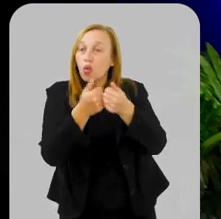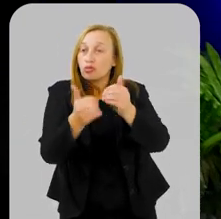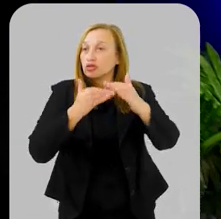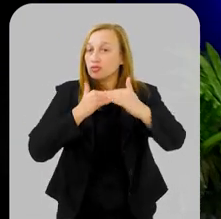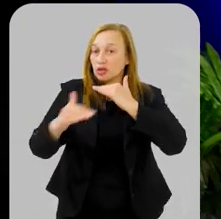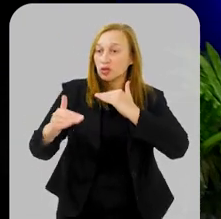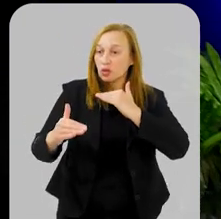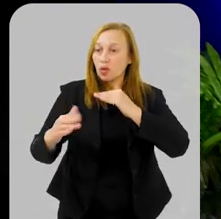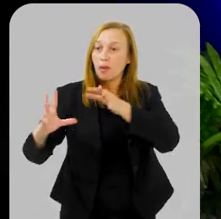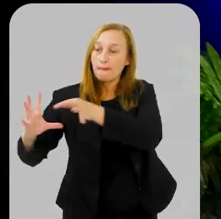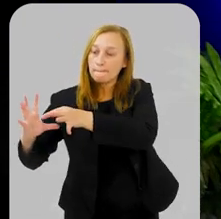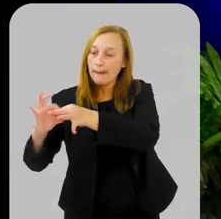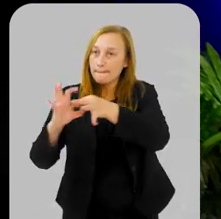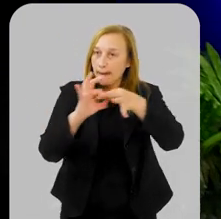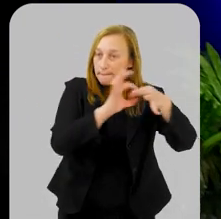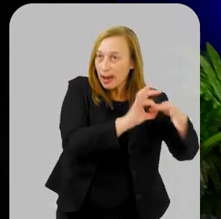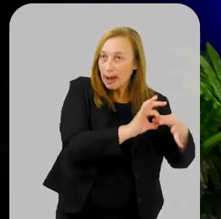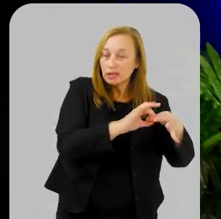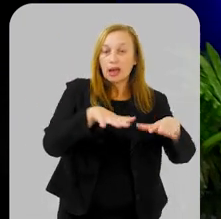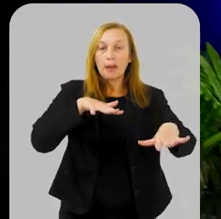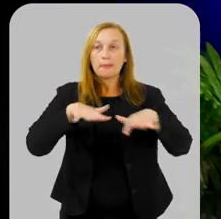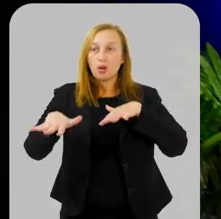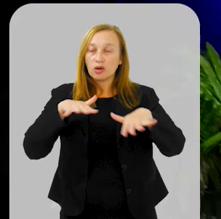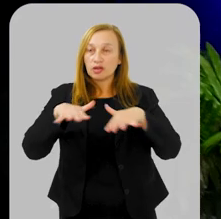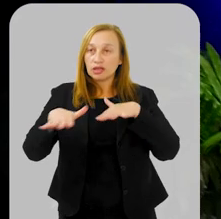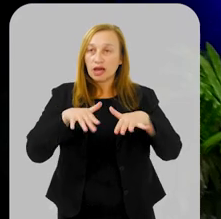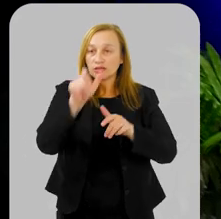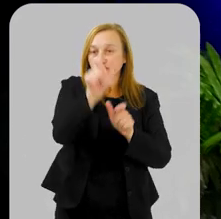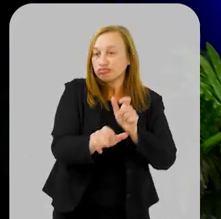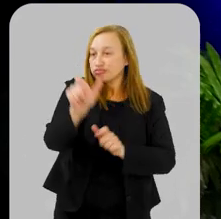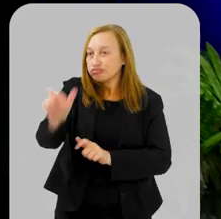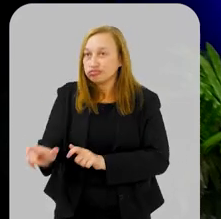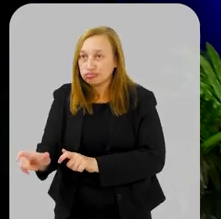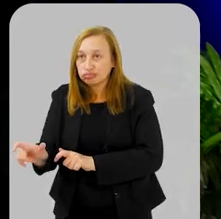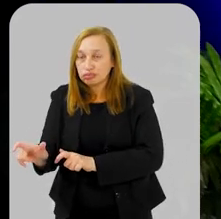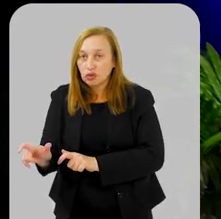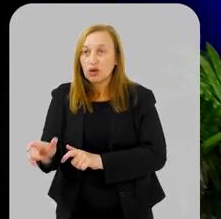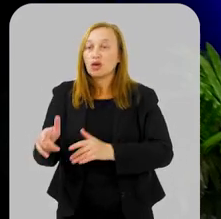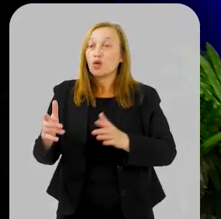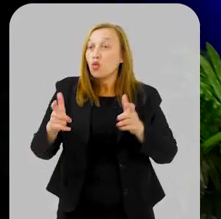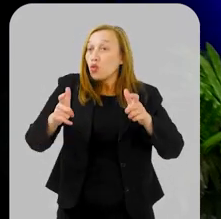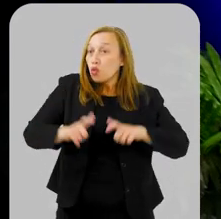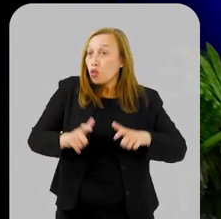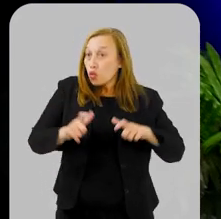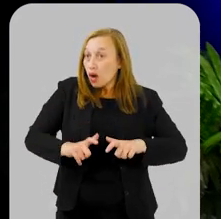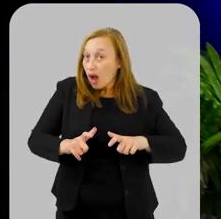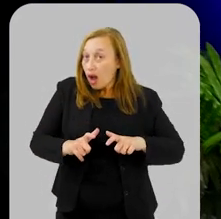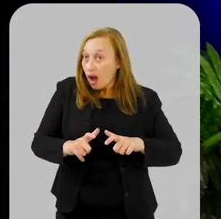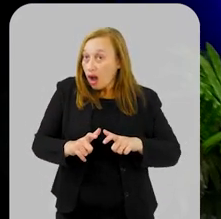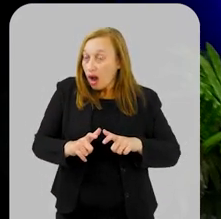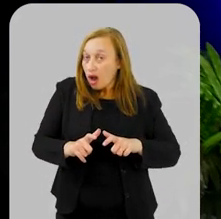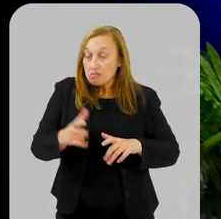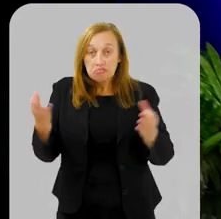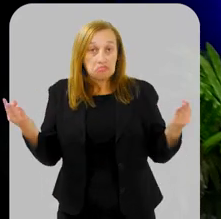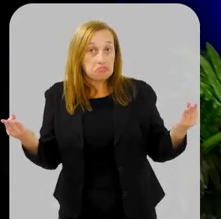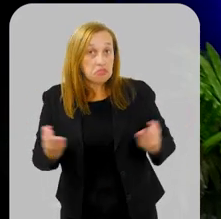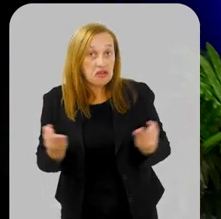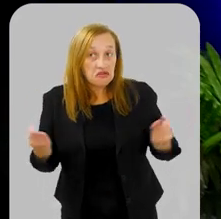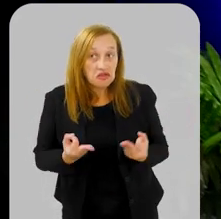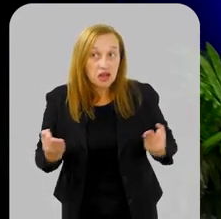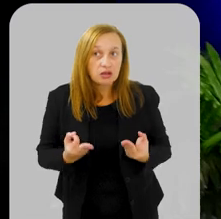metrô. Então, sob o ponto de vista da mobilidade das pessoas, o ponto é um ponto